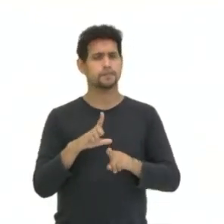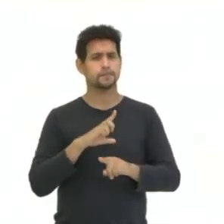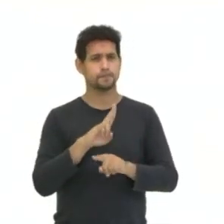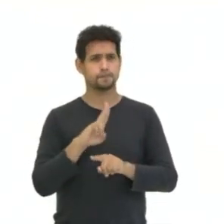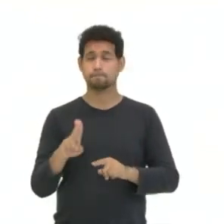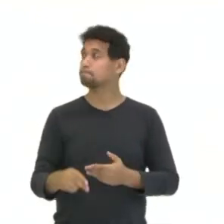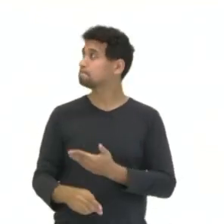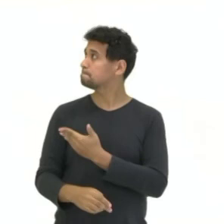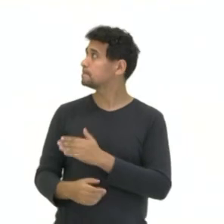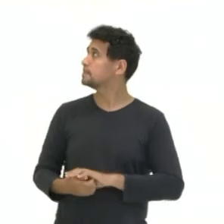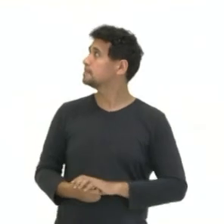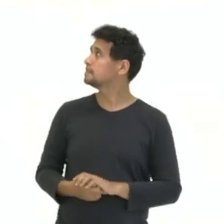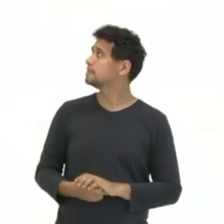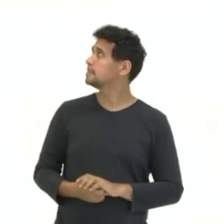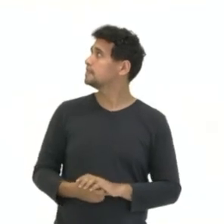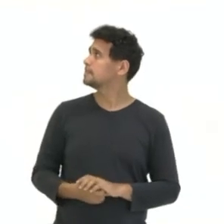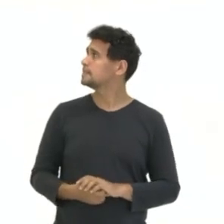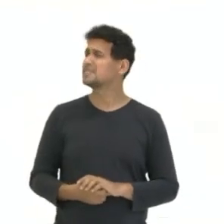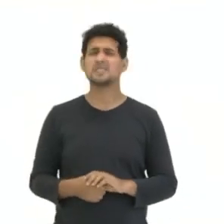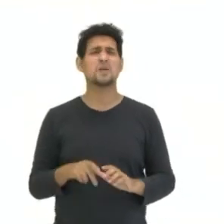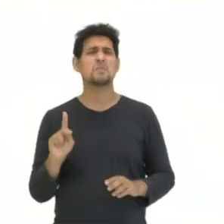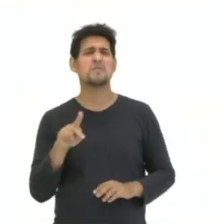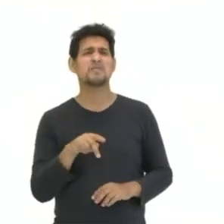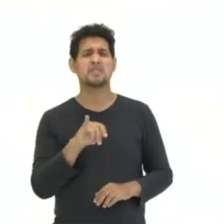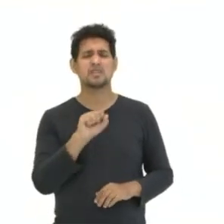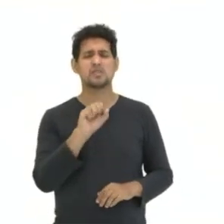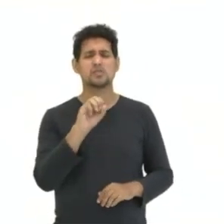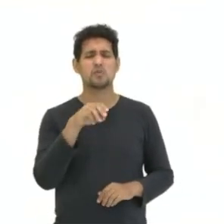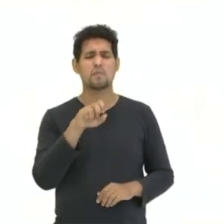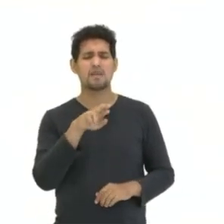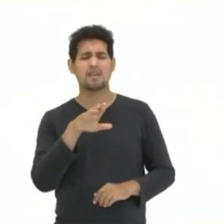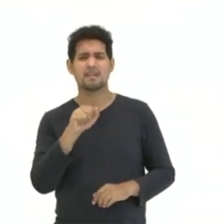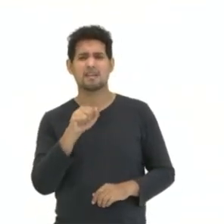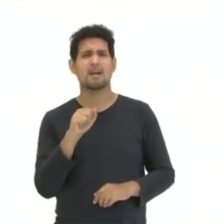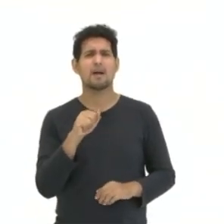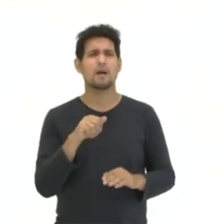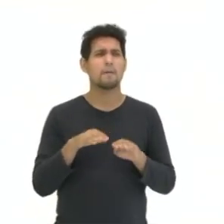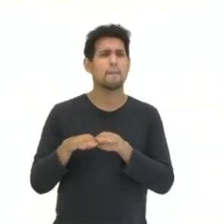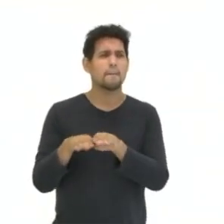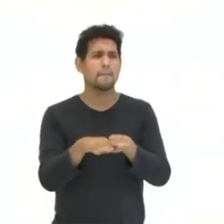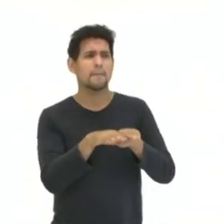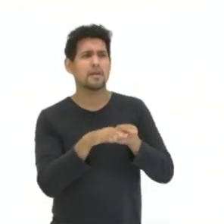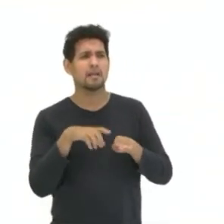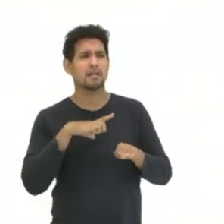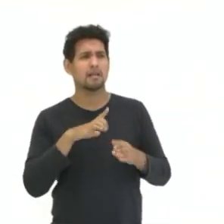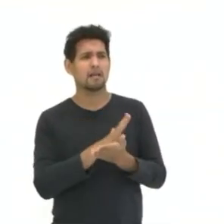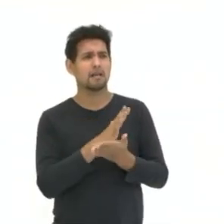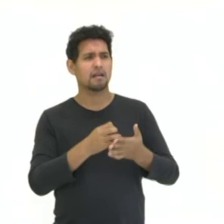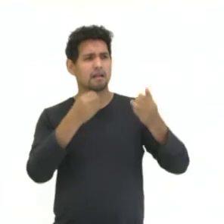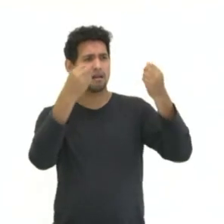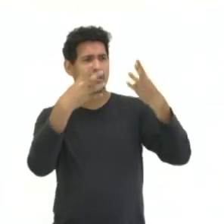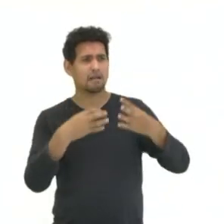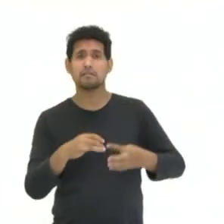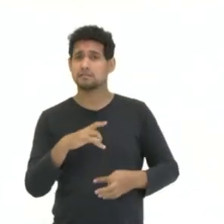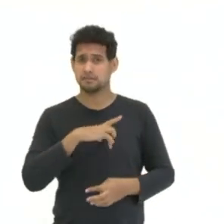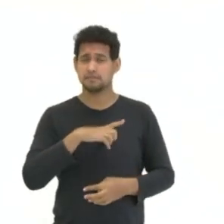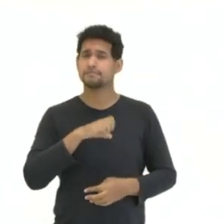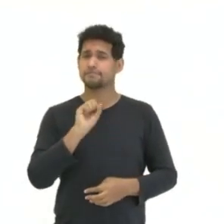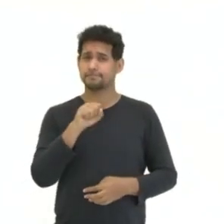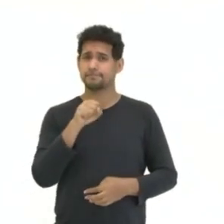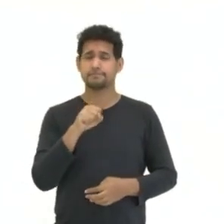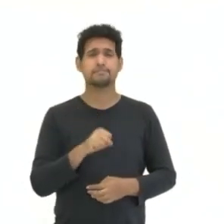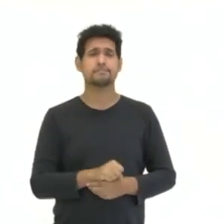estereoisomeria. Professor, e a isomeria plana, ela tem alguma classificação? Sim, a isomeria plana